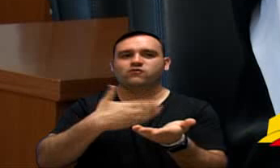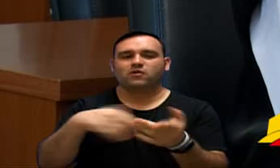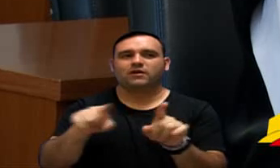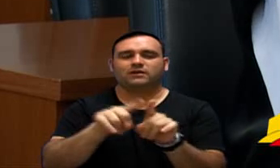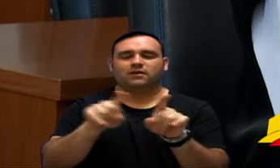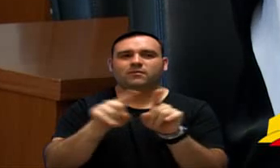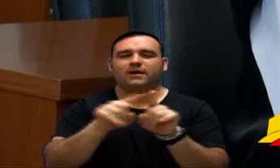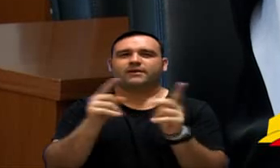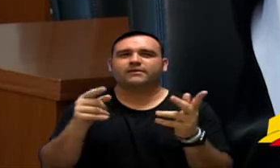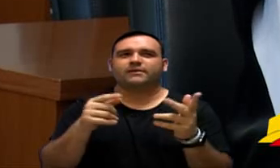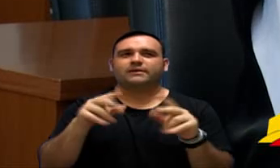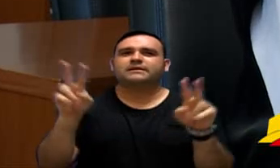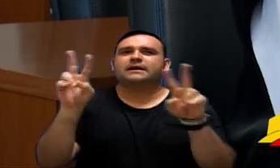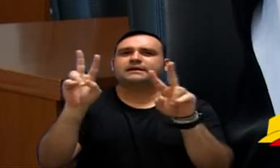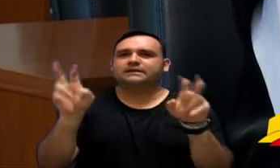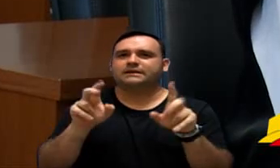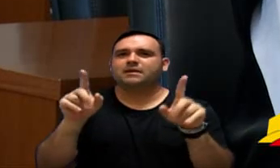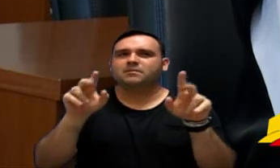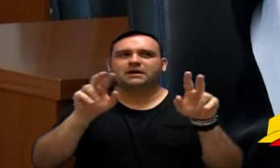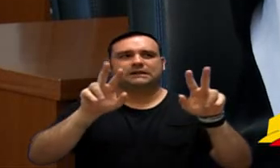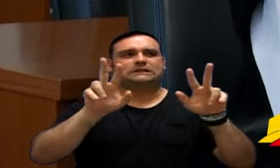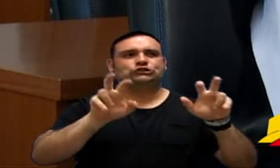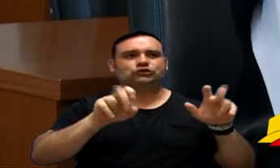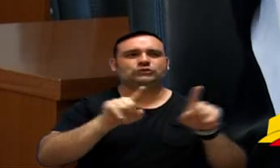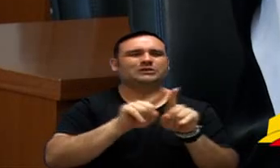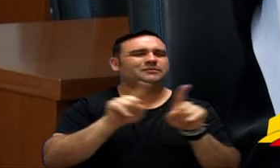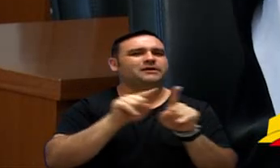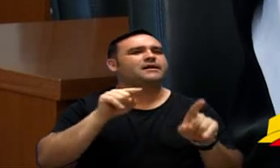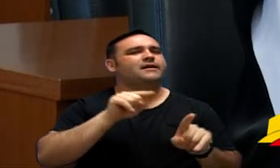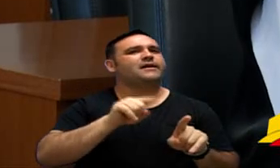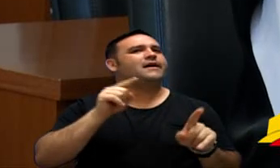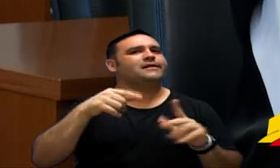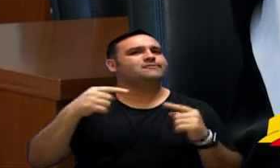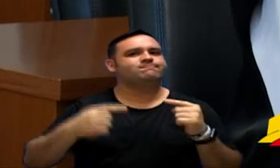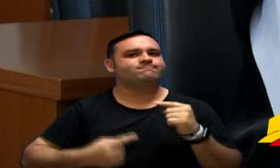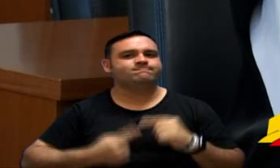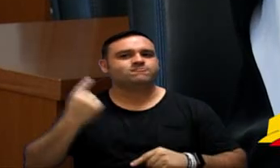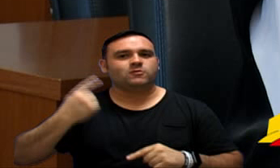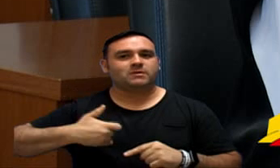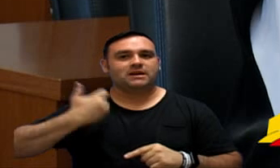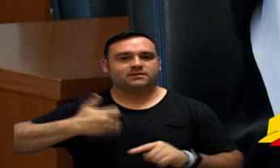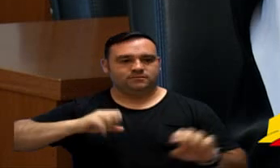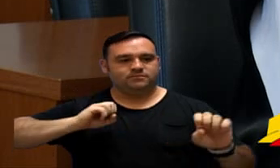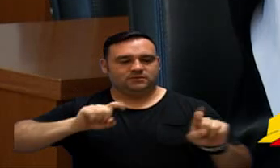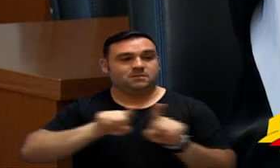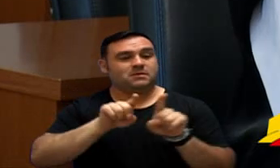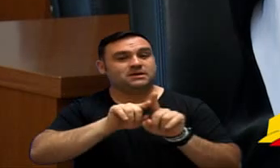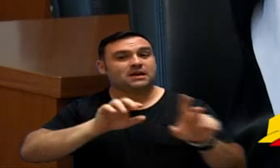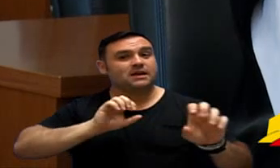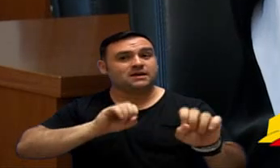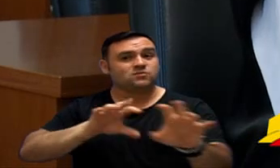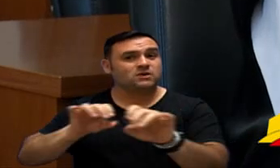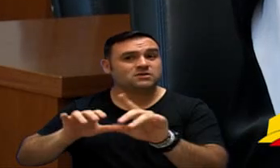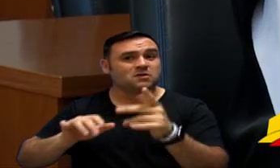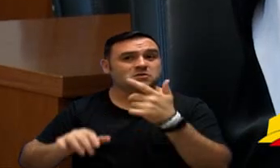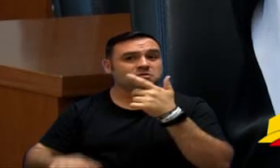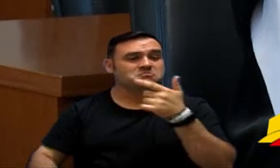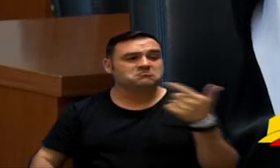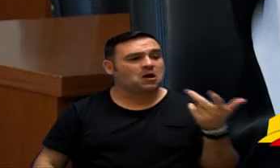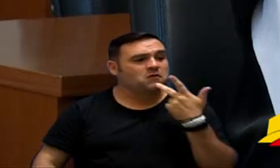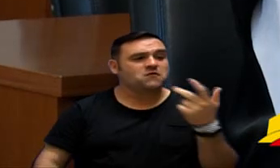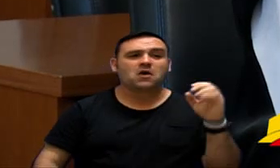inclusive de temas e títulos totalmente inadequados para a educação, e ele não se